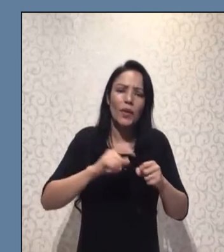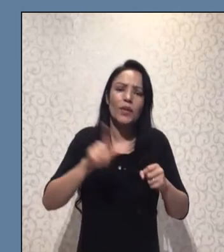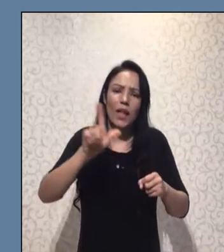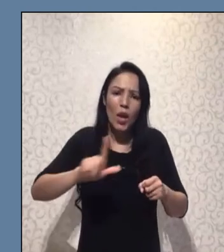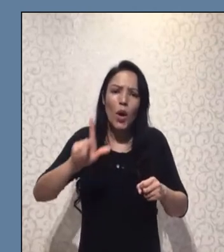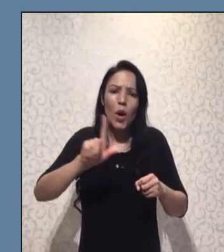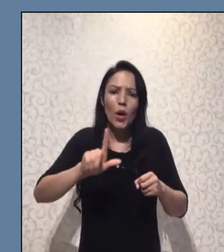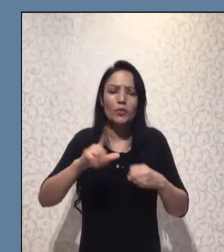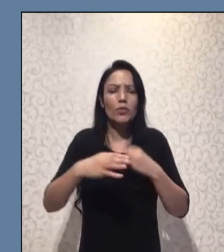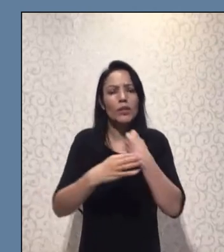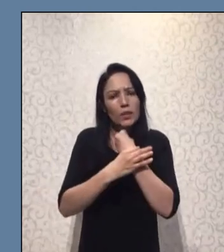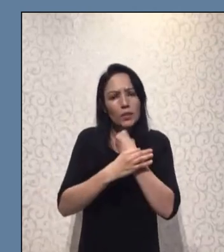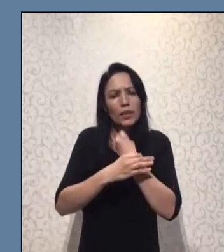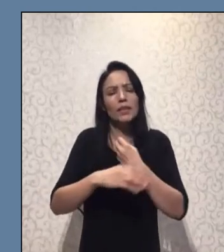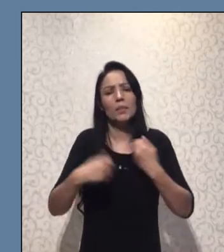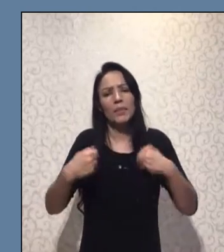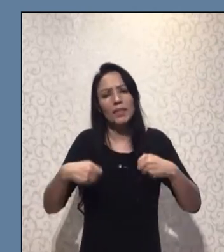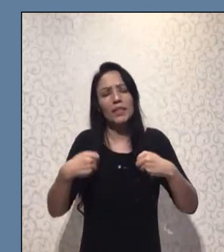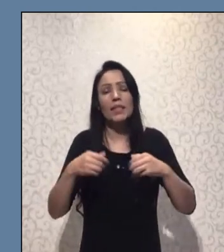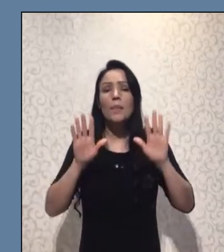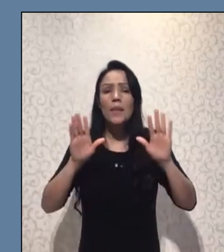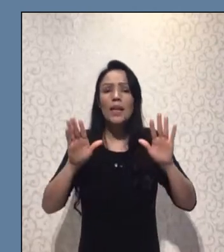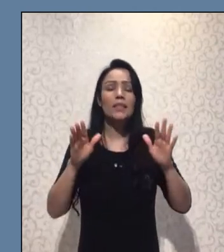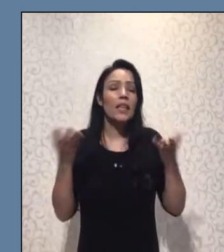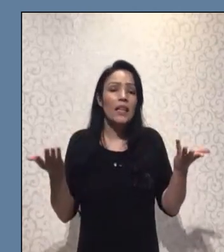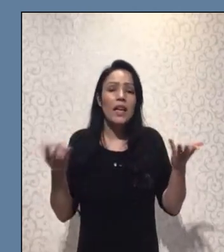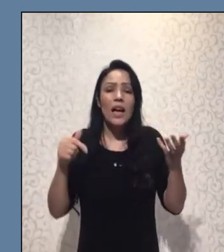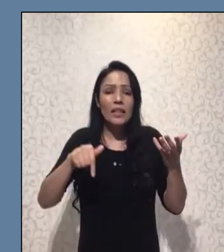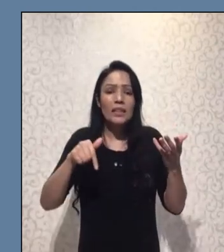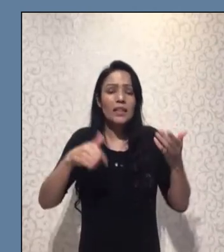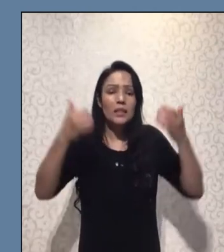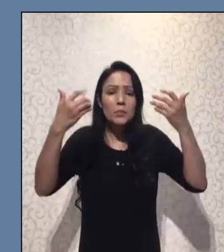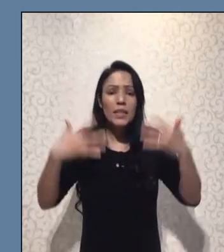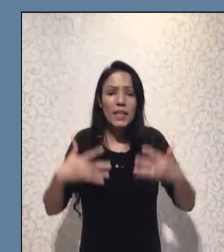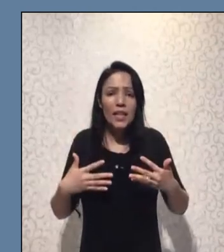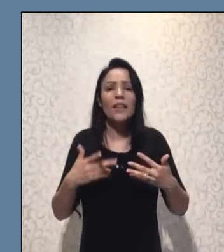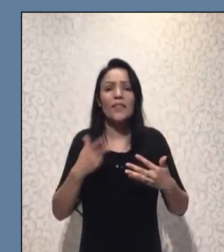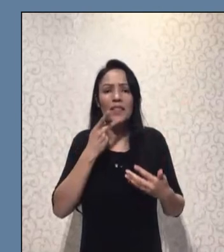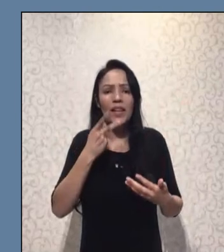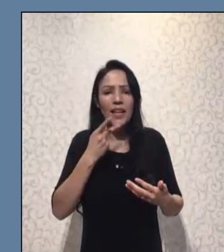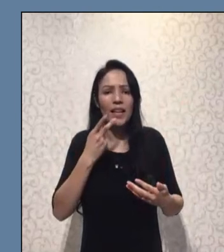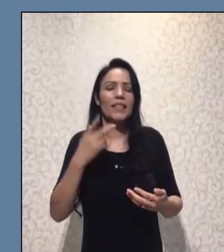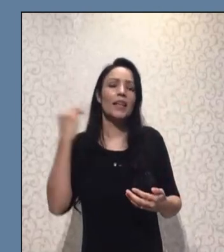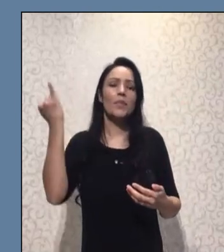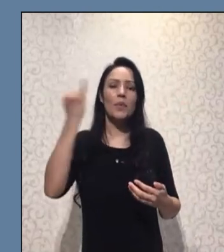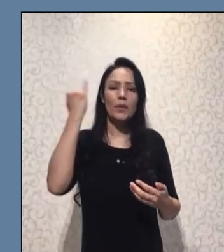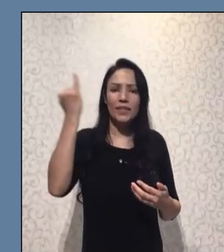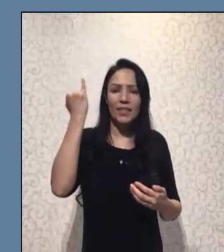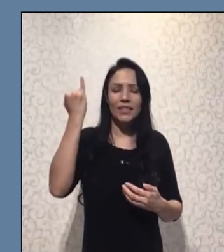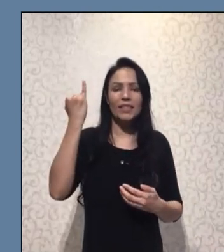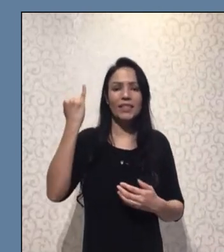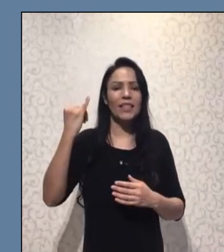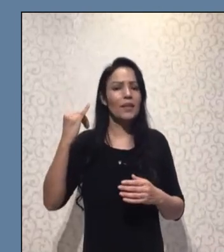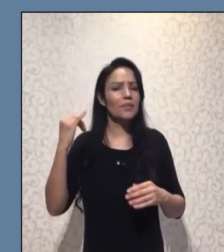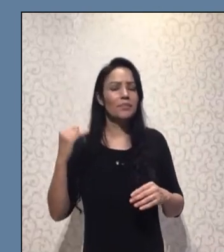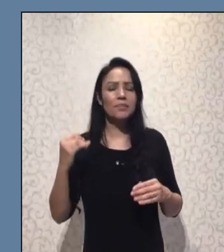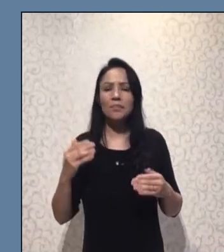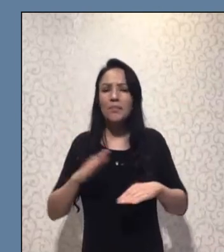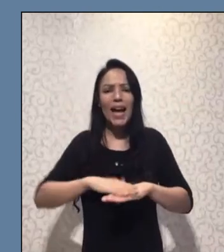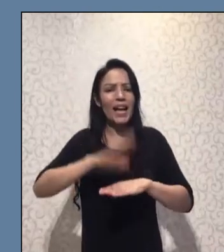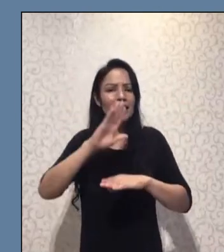protagonismo, mas temos que falar aqui, acho que essa mesa também é para isso, é falar da importância vital, né, para a vida em sociedade,